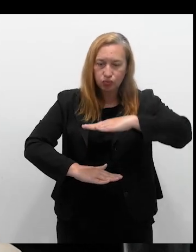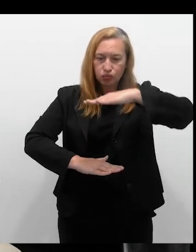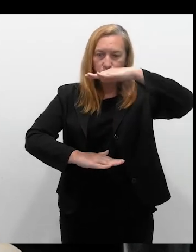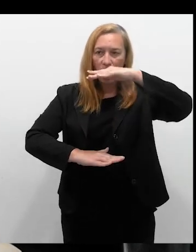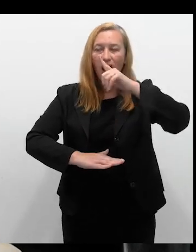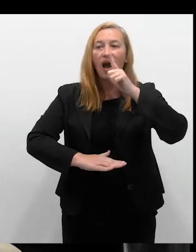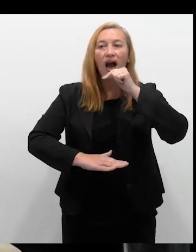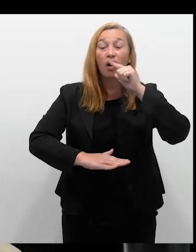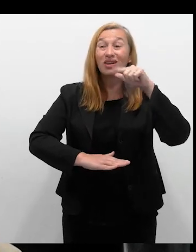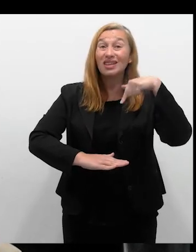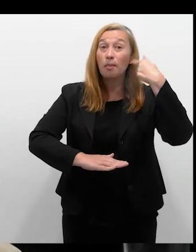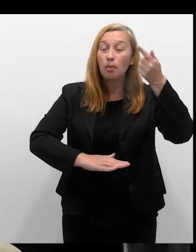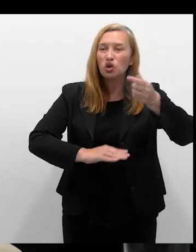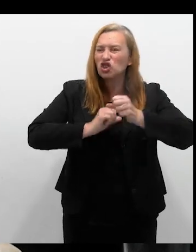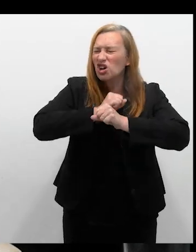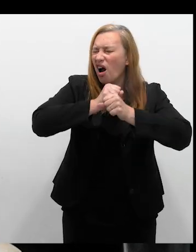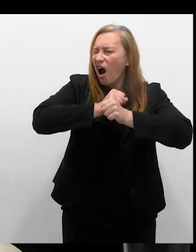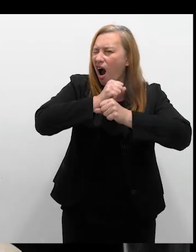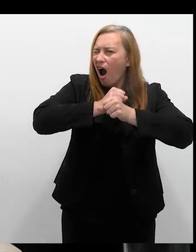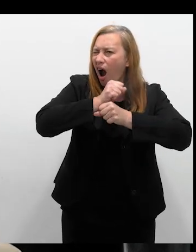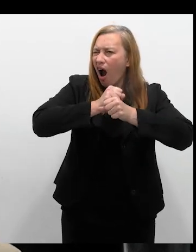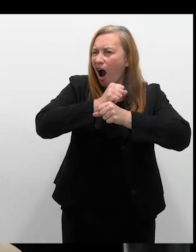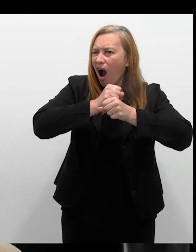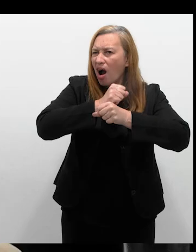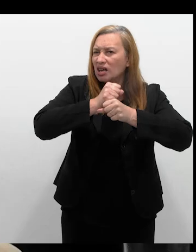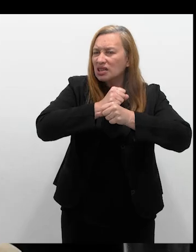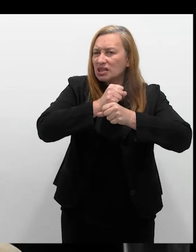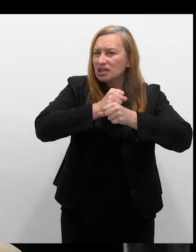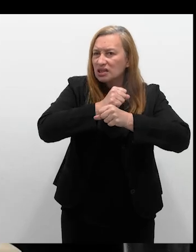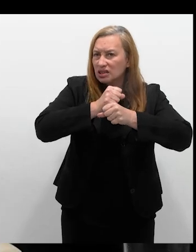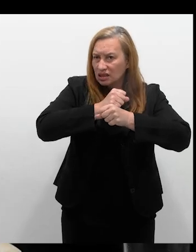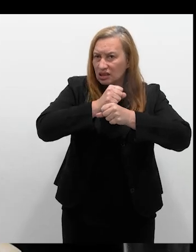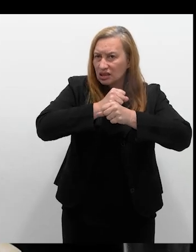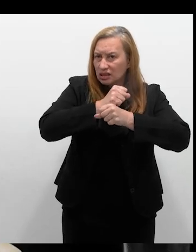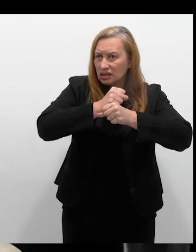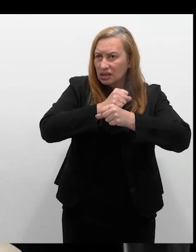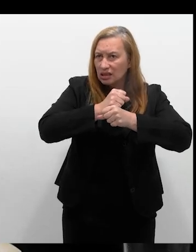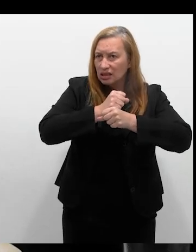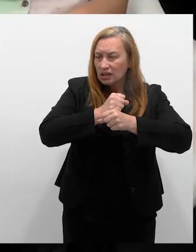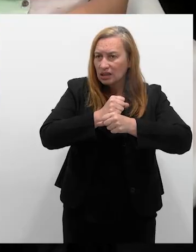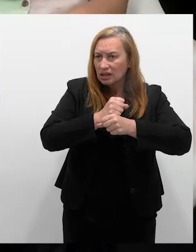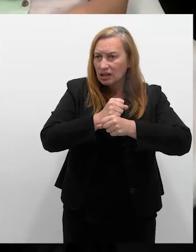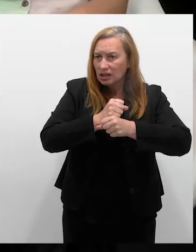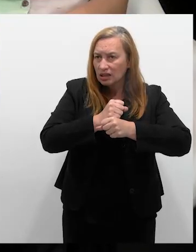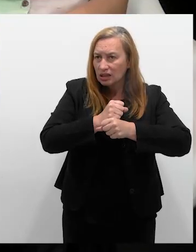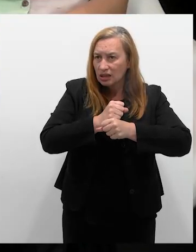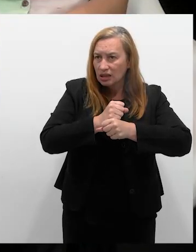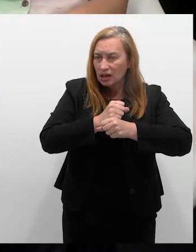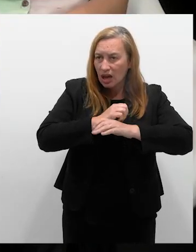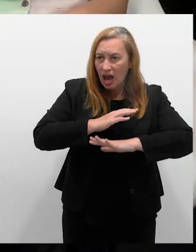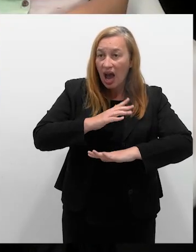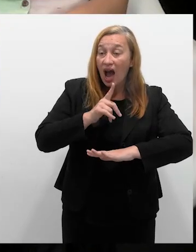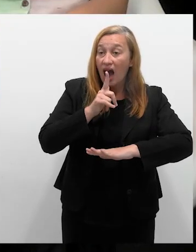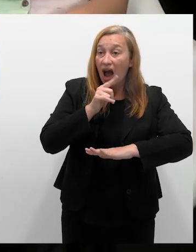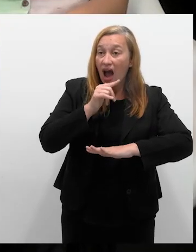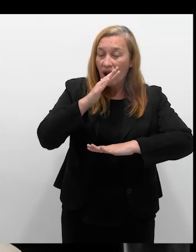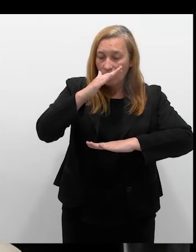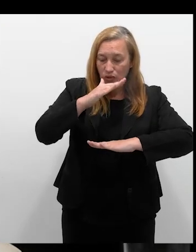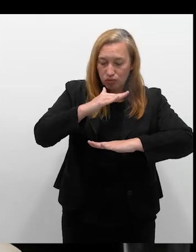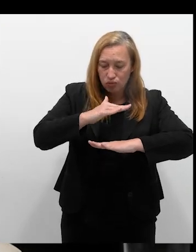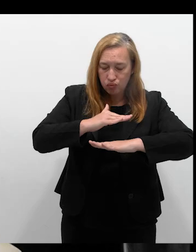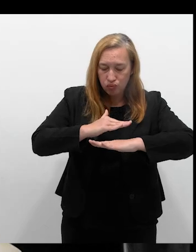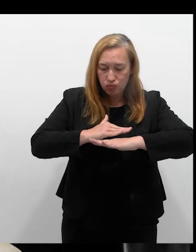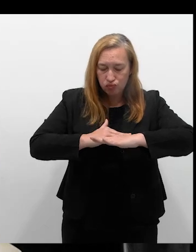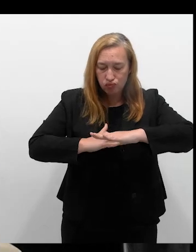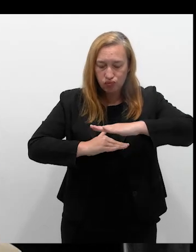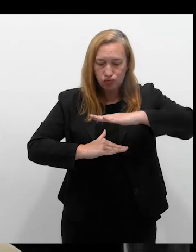momento, assim, e ela submergiu. E muito tempo depois, as construções da cidade começaram